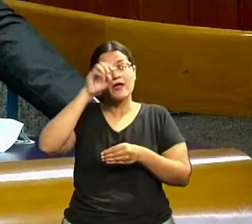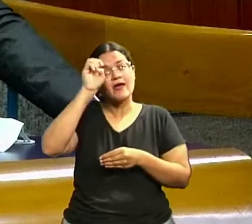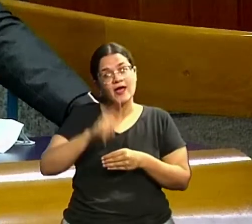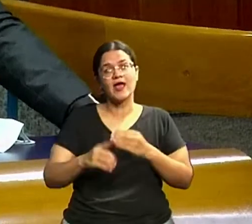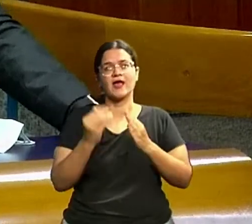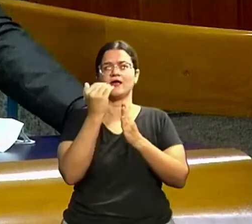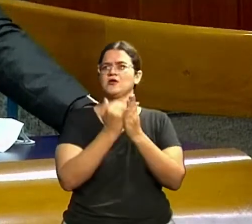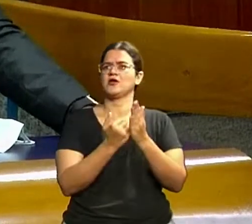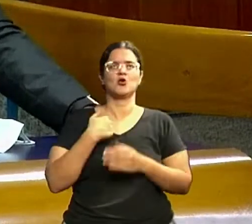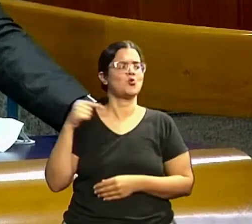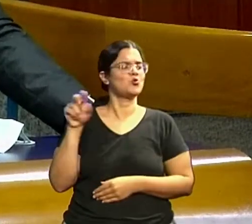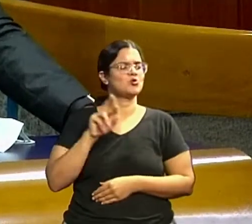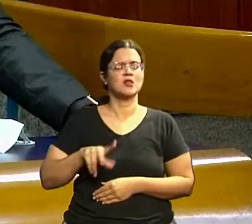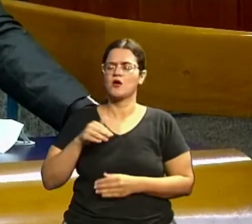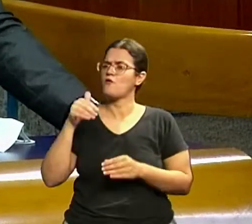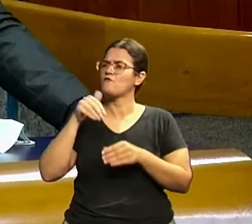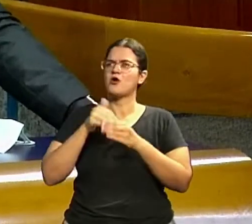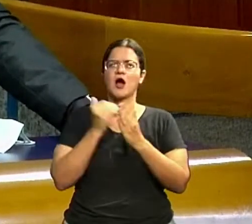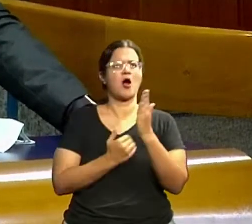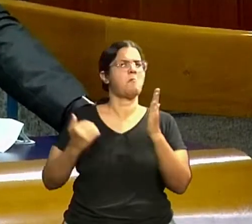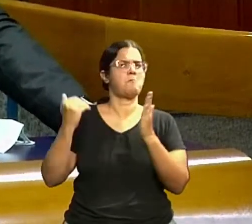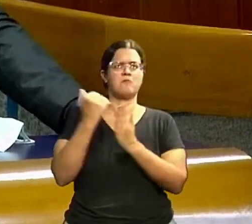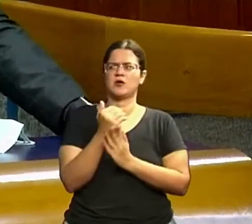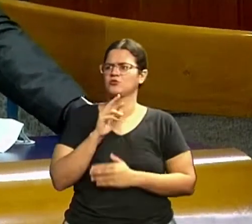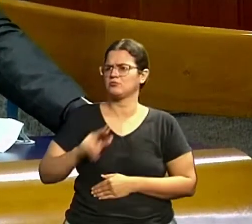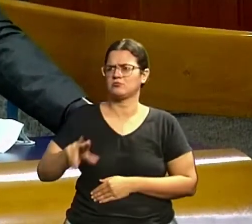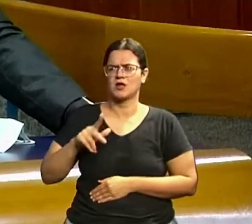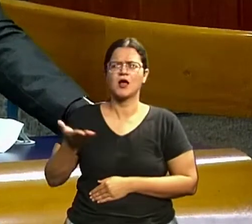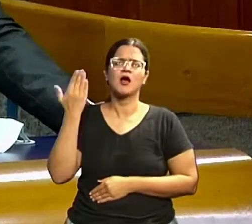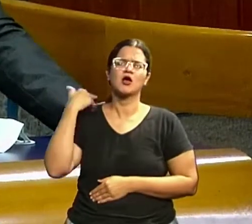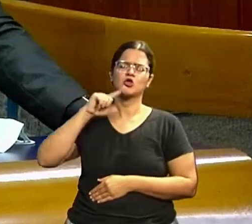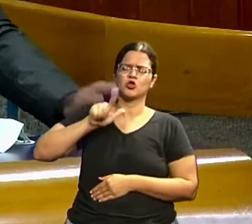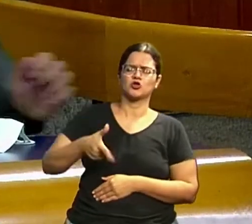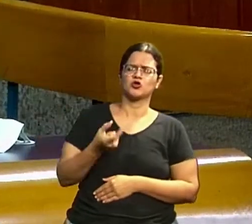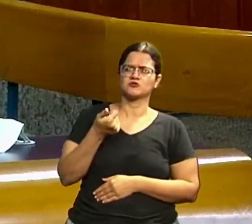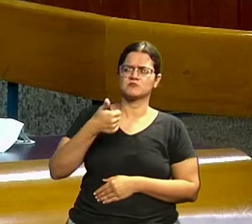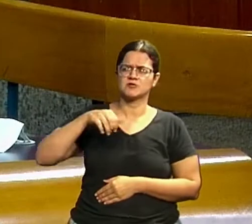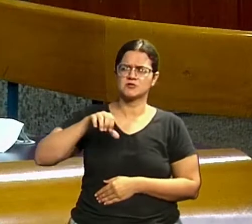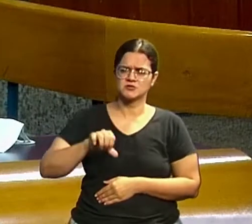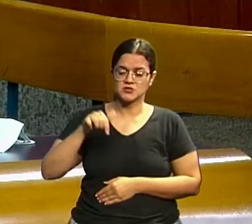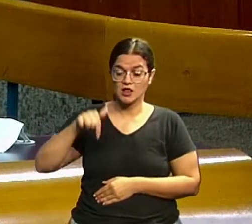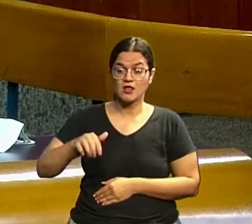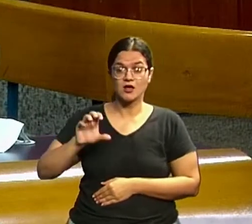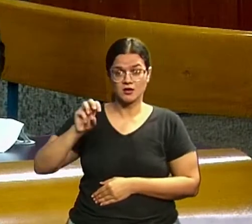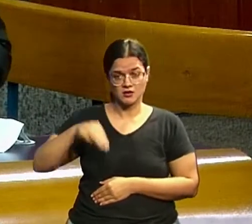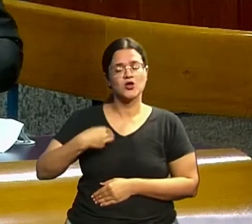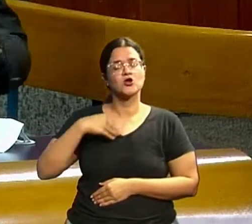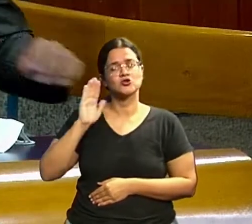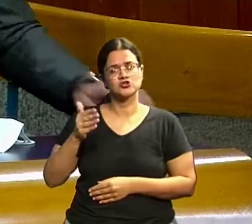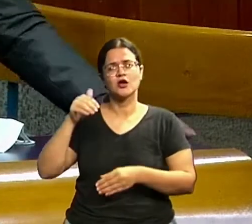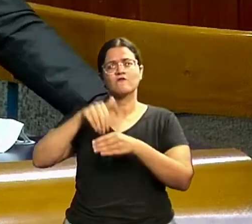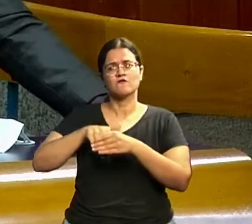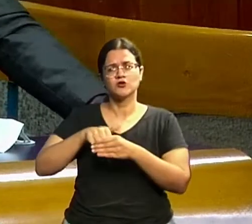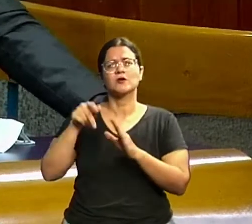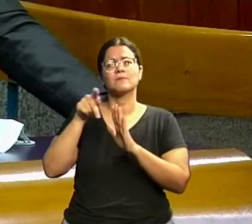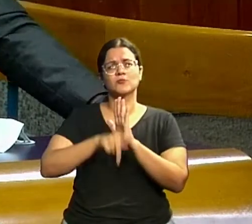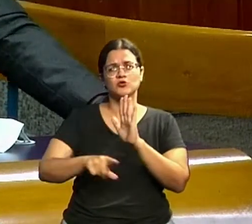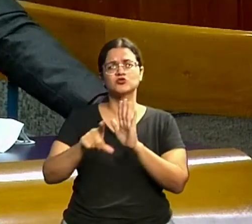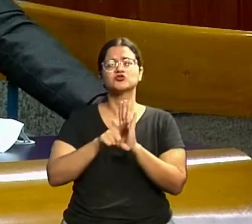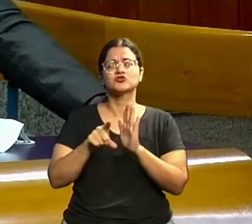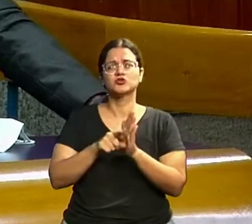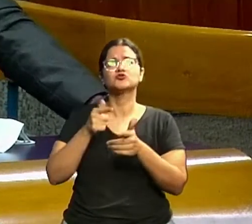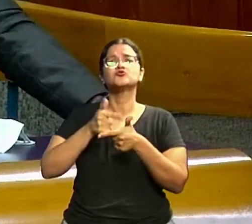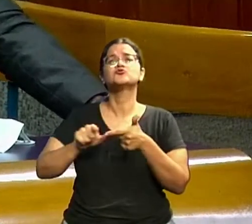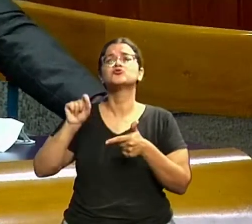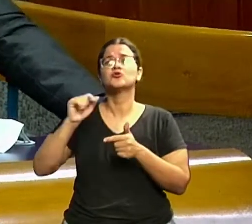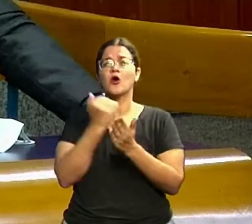votei projeto de lei de aumento de IPTU. Em 2019, nessa casa de lei, eu votei projeto de lei que se tratava